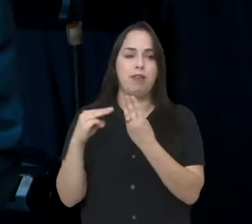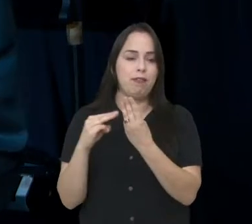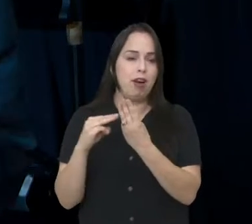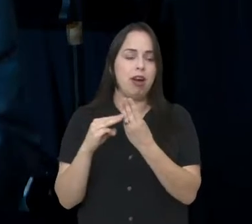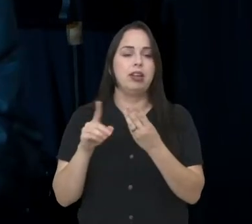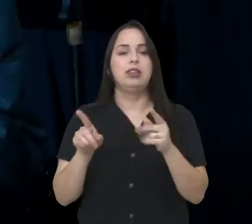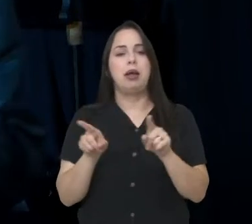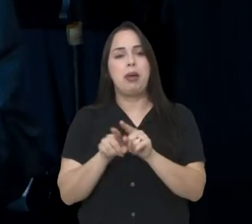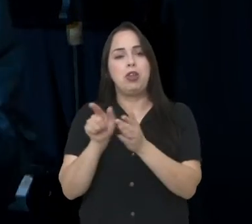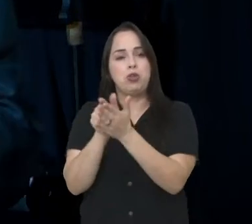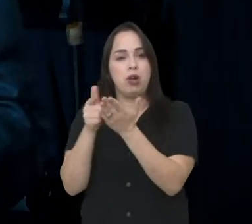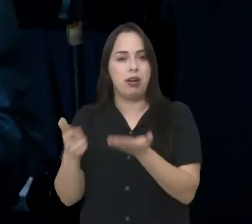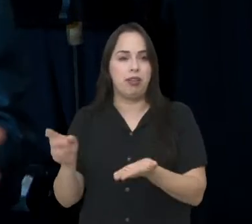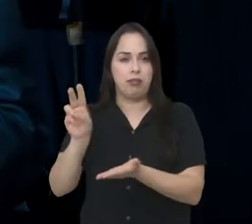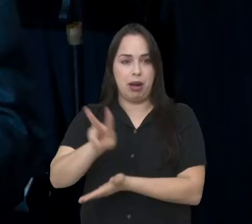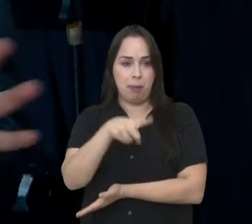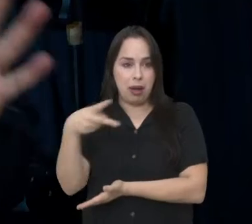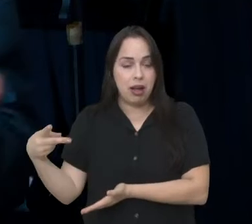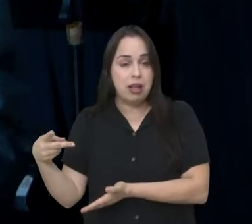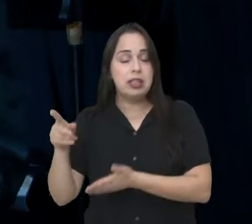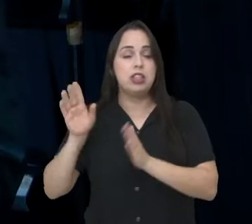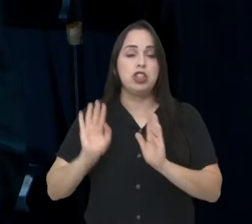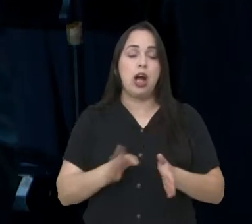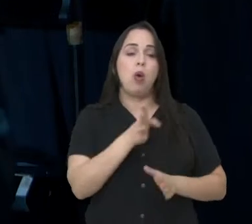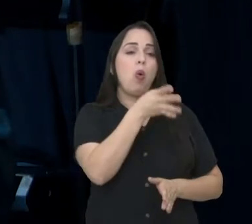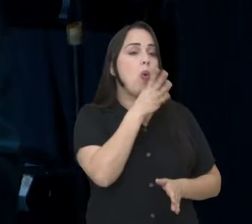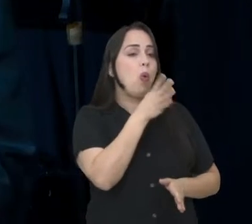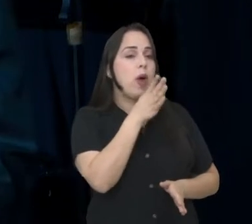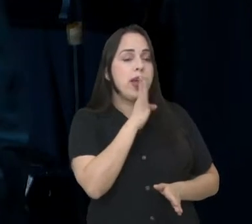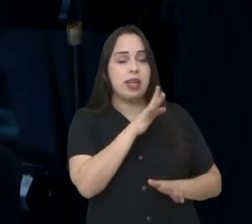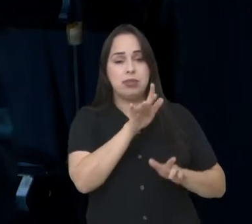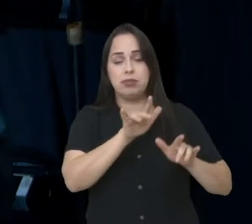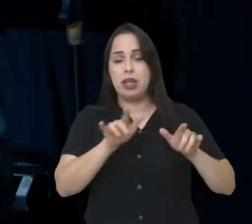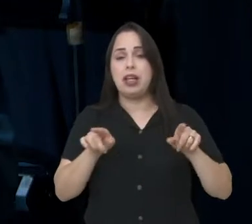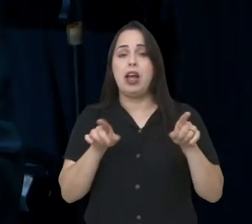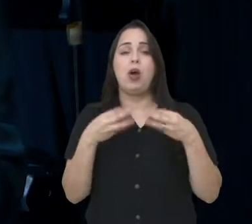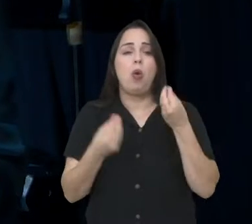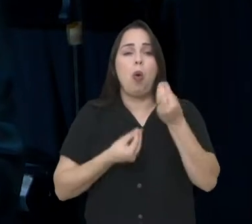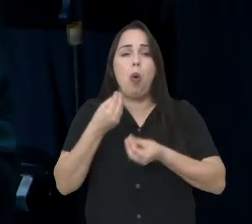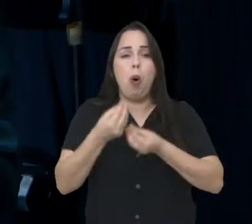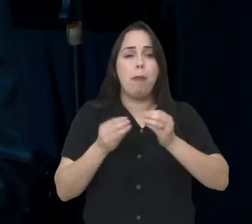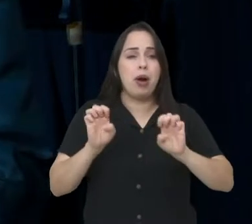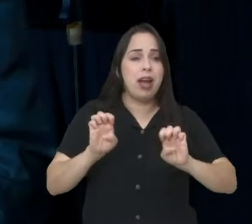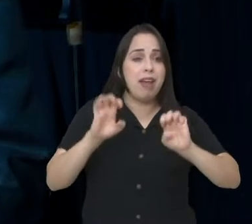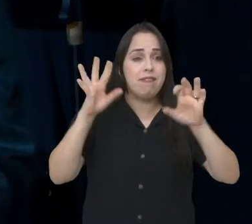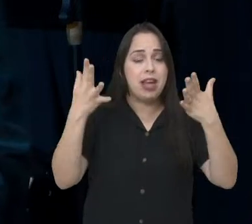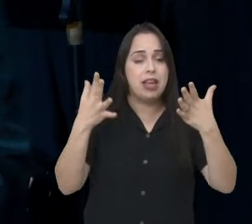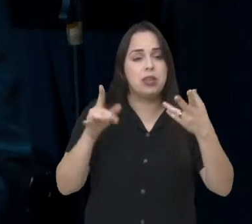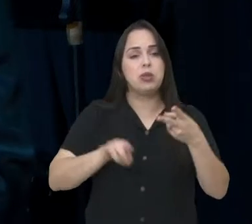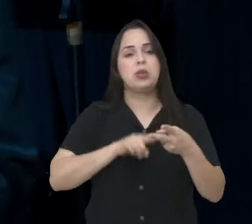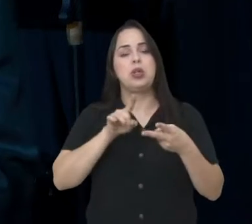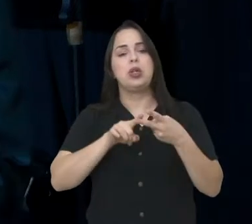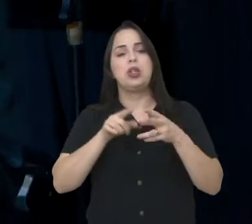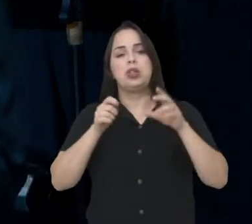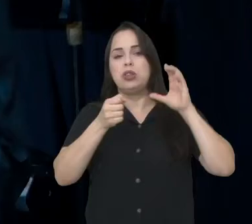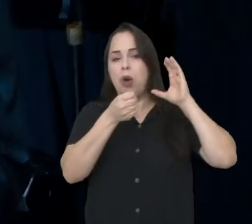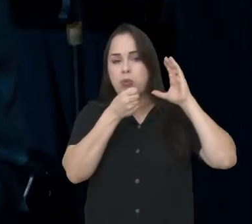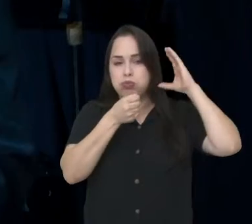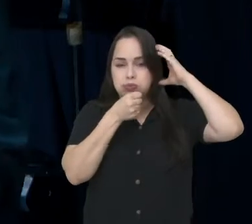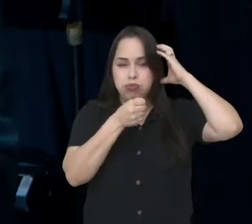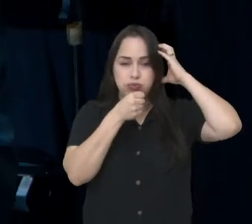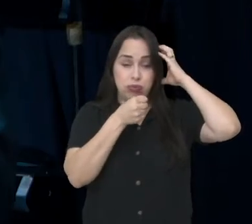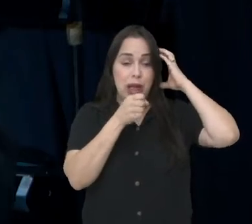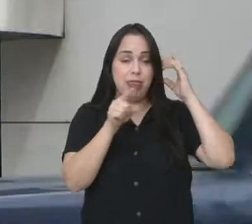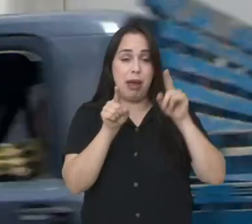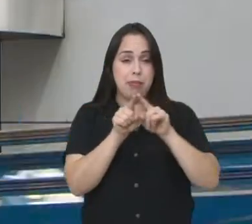tinha trabalhado em alguns lugares que eu já tinha um know-how de como trabalhar com eventos e gravações e essa área de